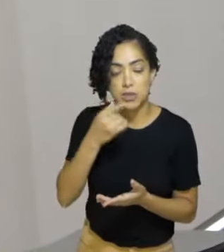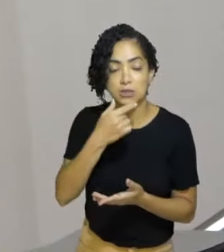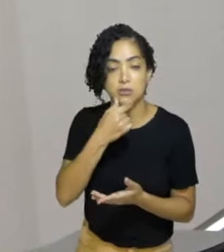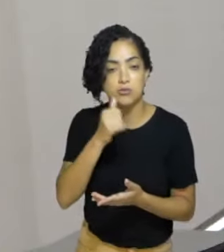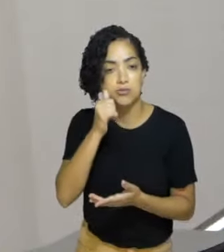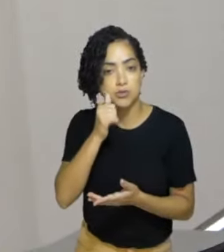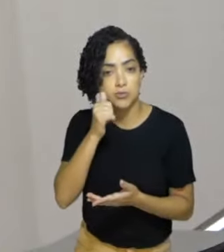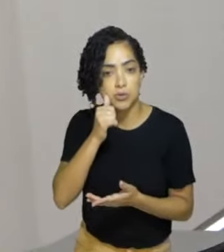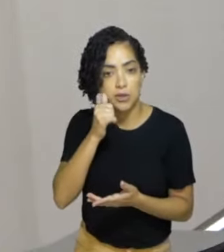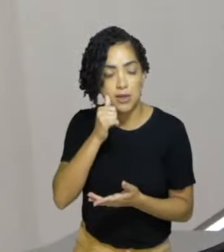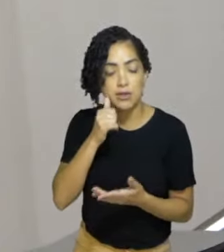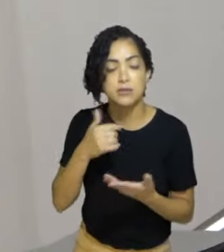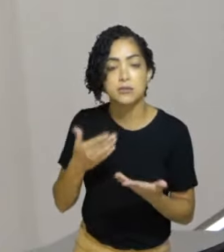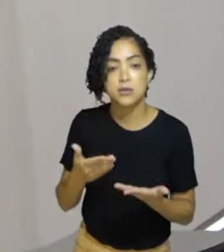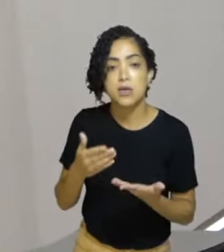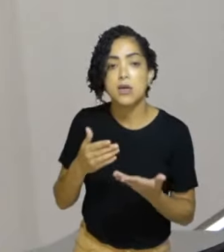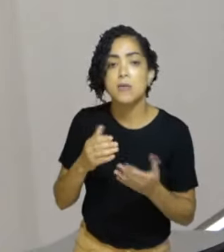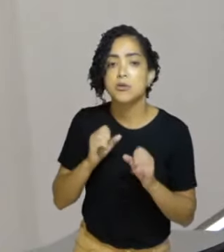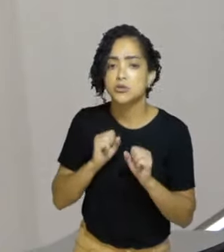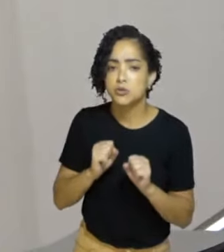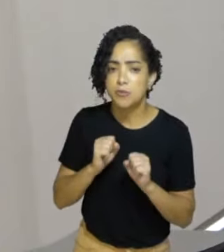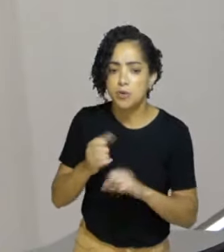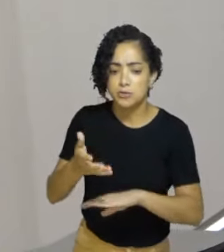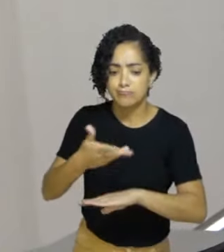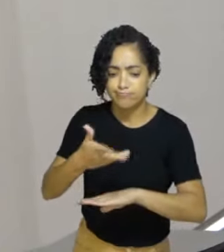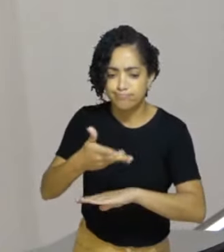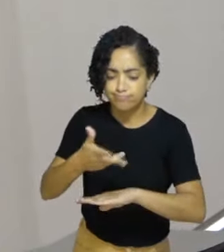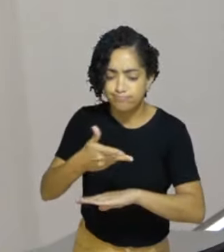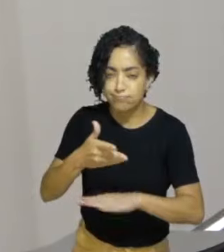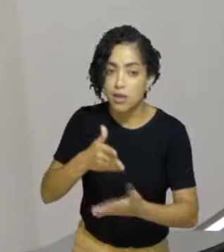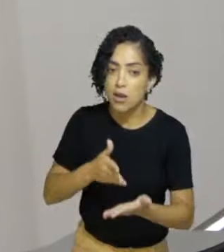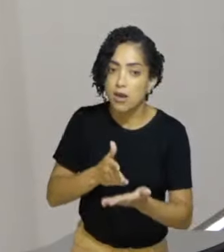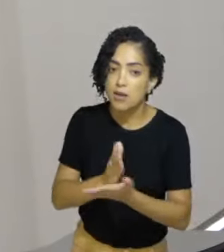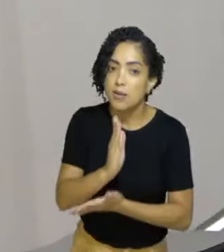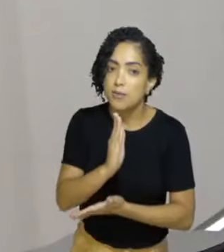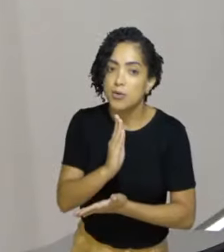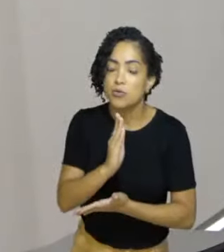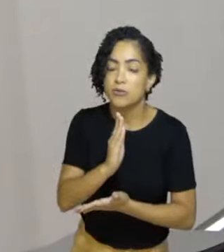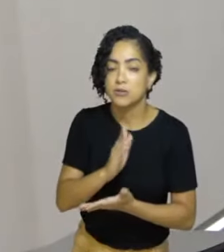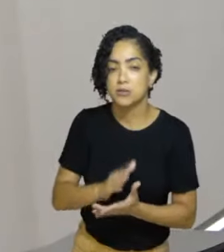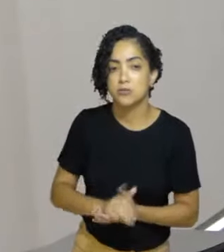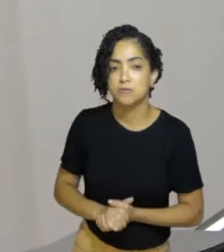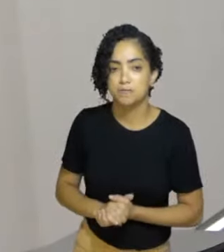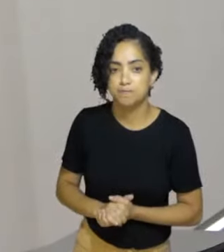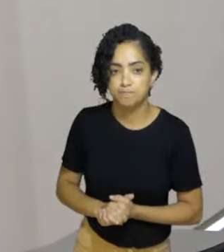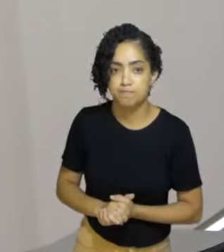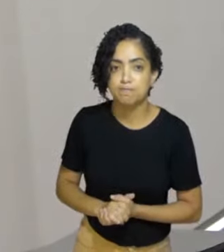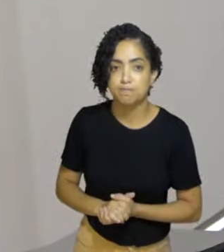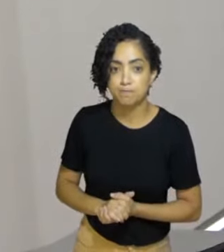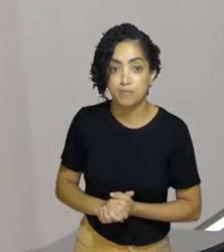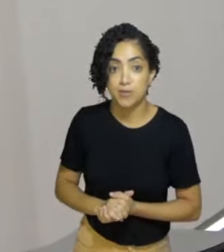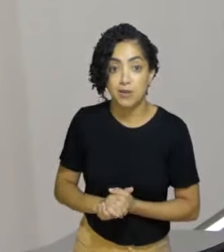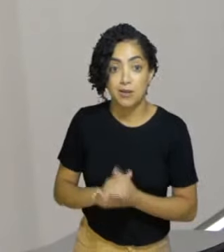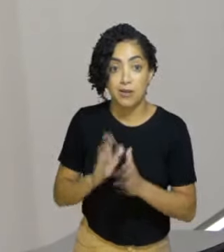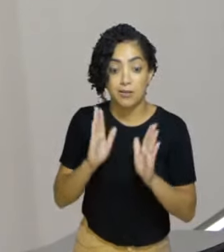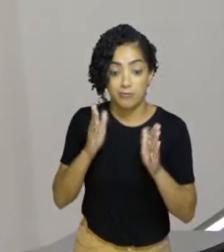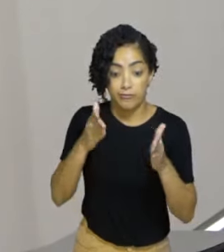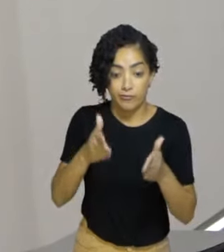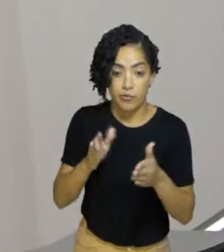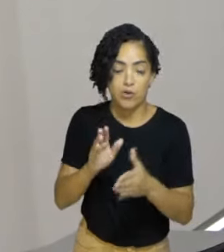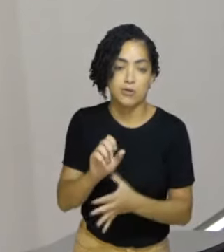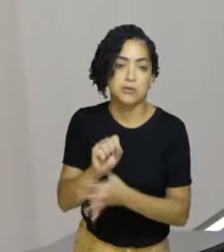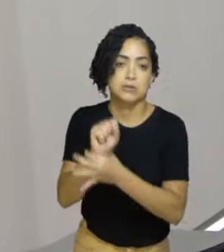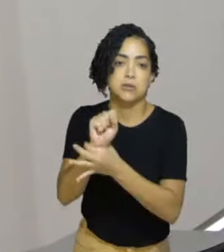deputadas para que nós possamos acelerar a aprovação desse projeto de lei que ele visa dar segurança nas